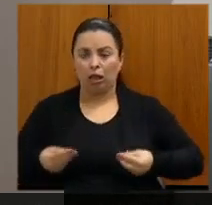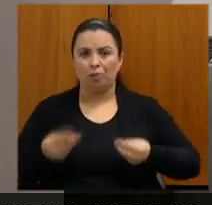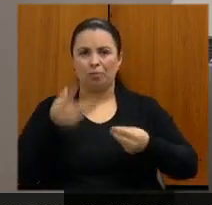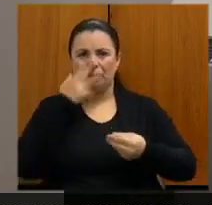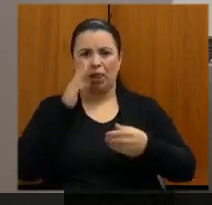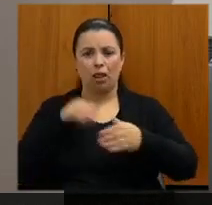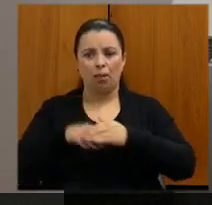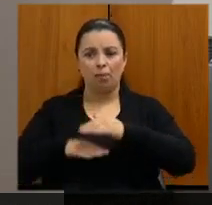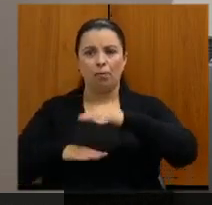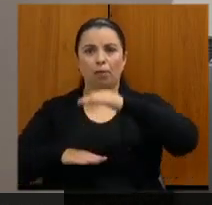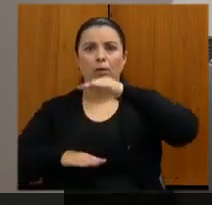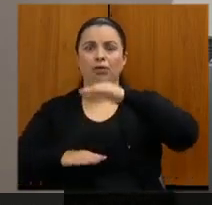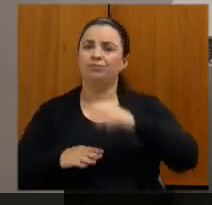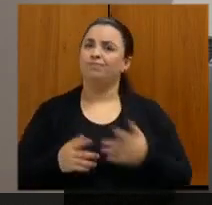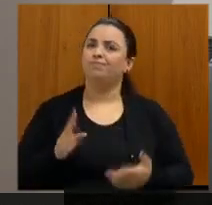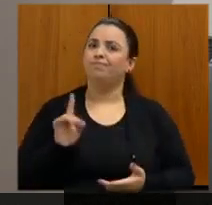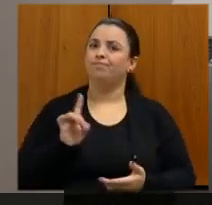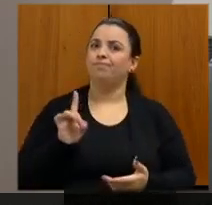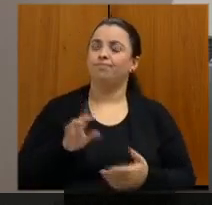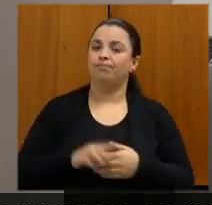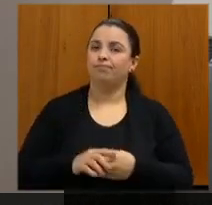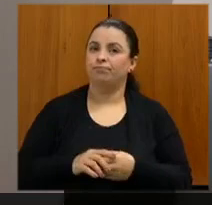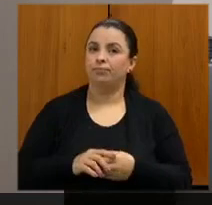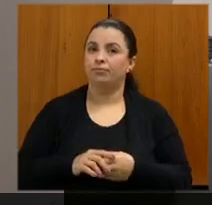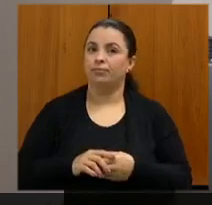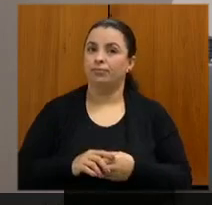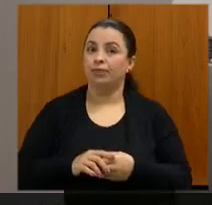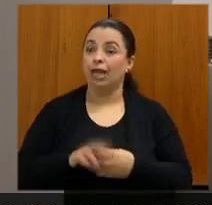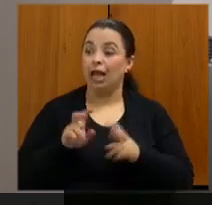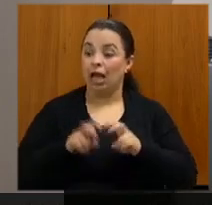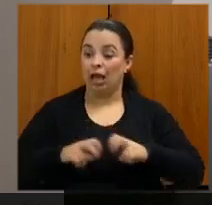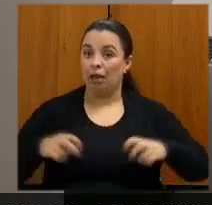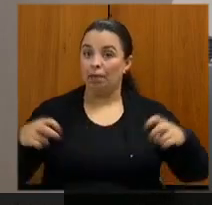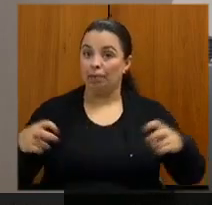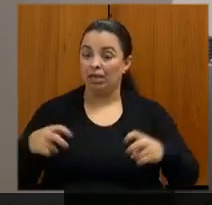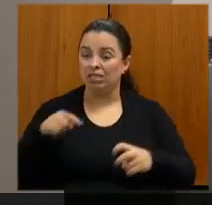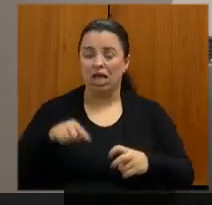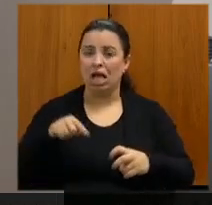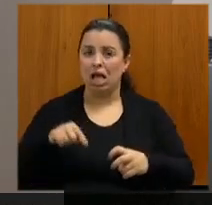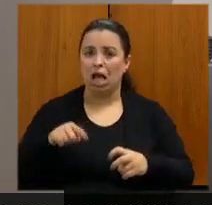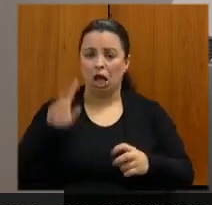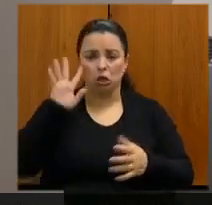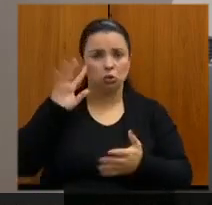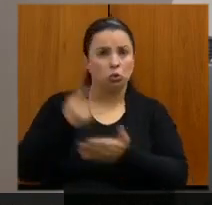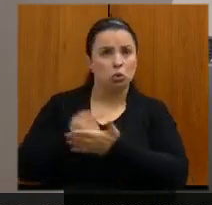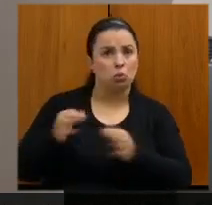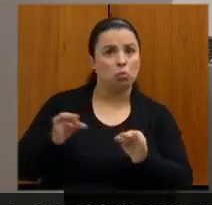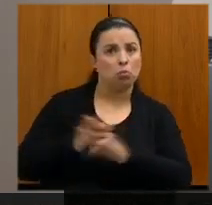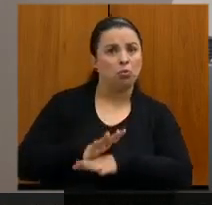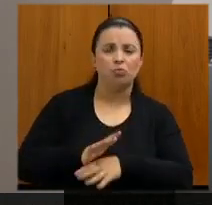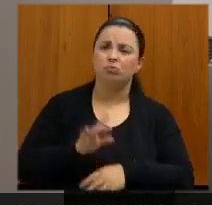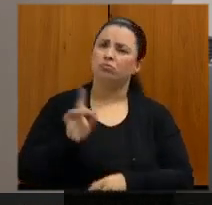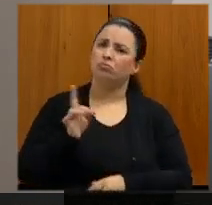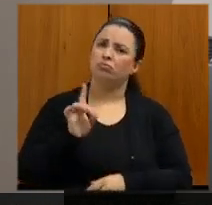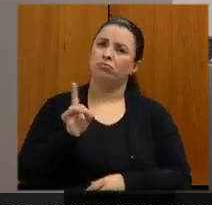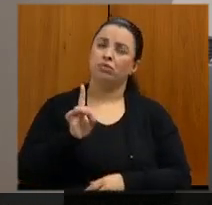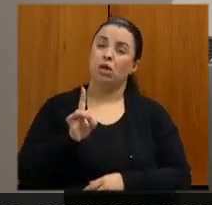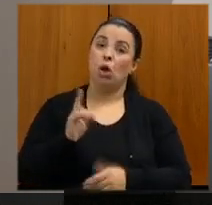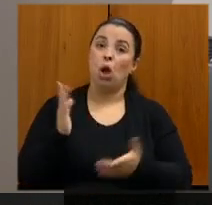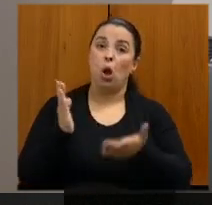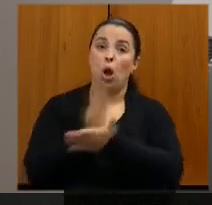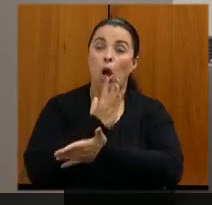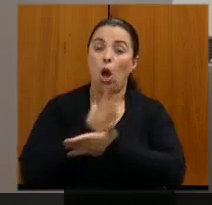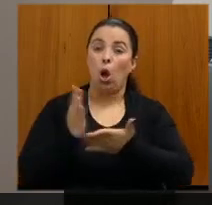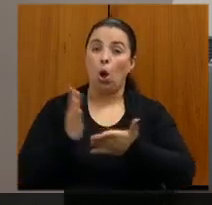na verdade a mesa muitas vezes ela não é a solução e para determinadas